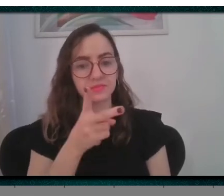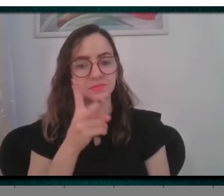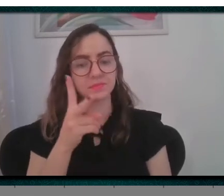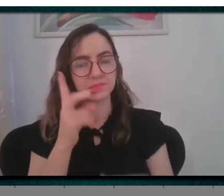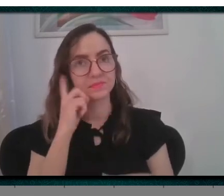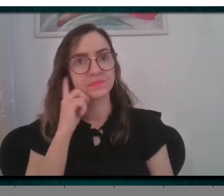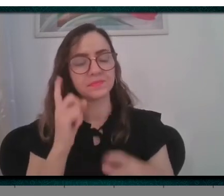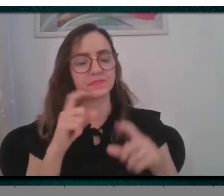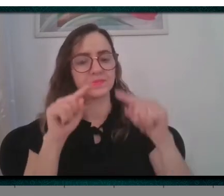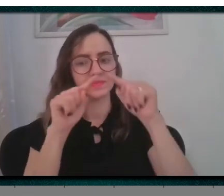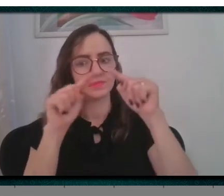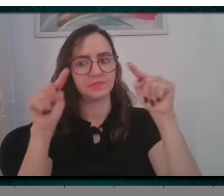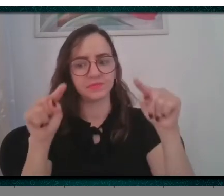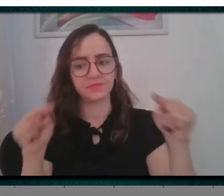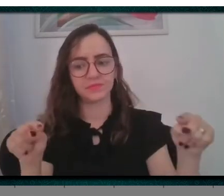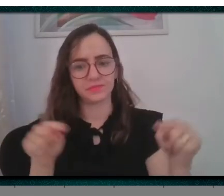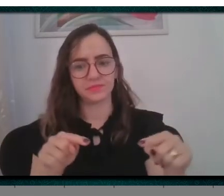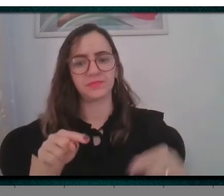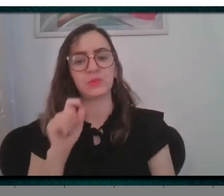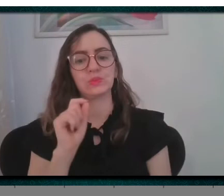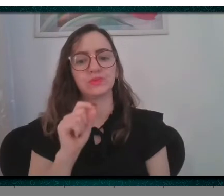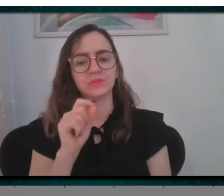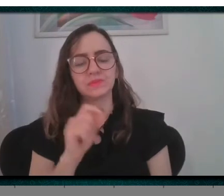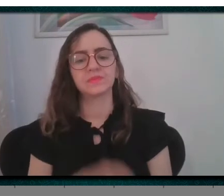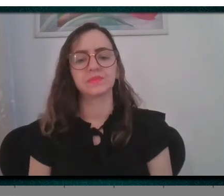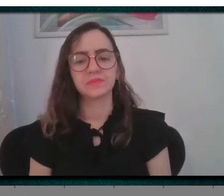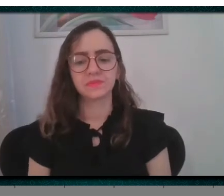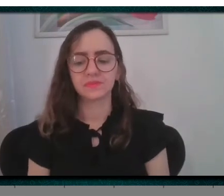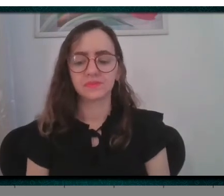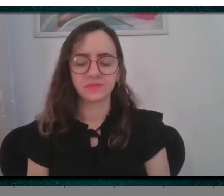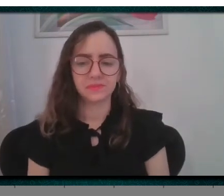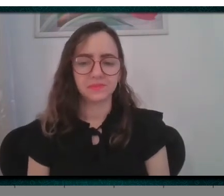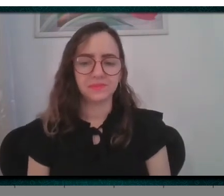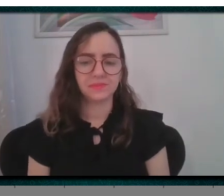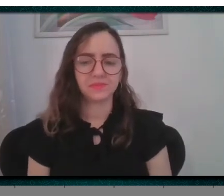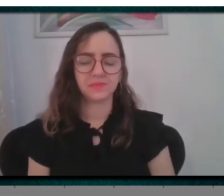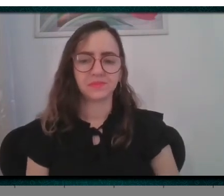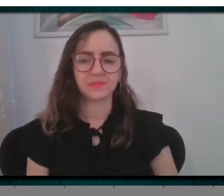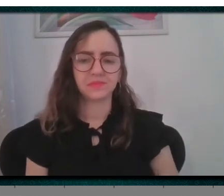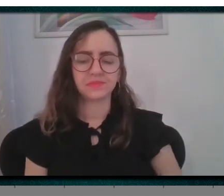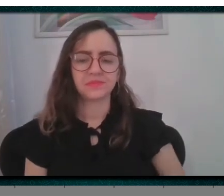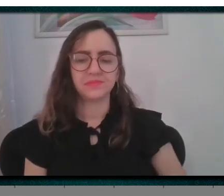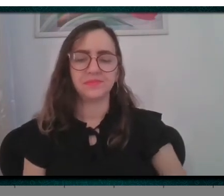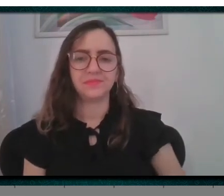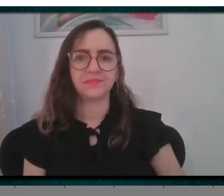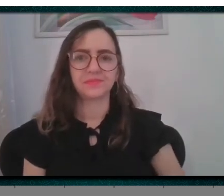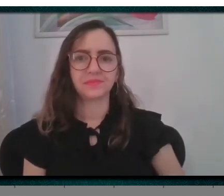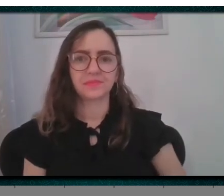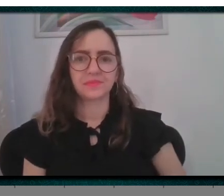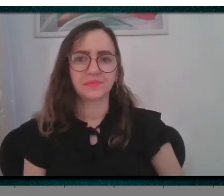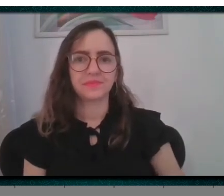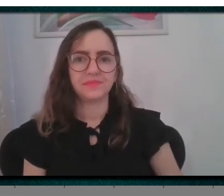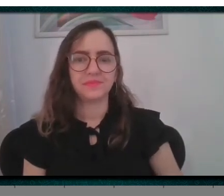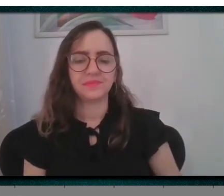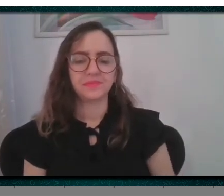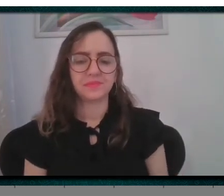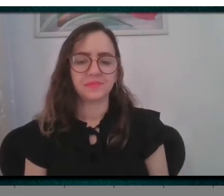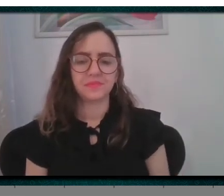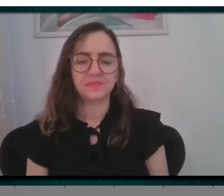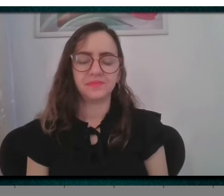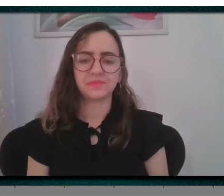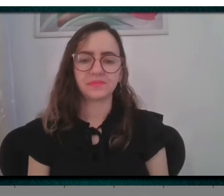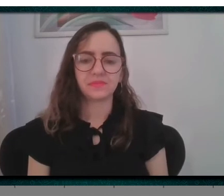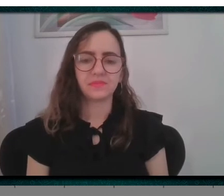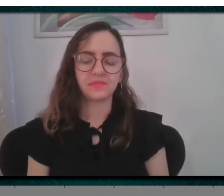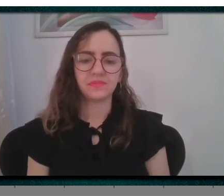Vocês não podem se perder nesse raciocínio aqui. Entendeu? Concentração. E aí, quando a gente tem